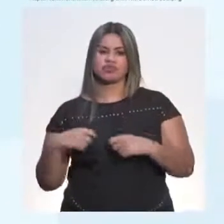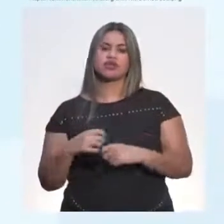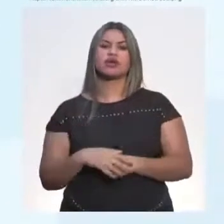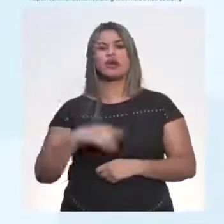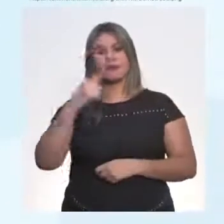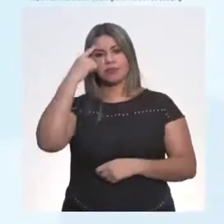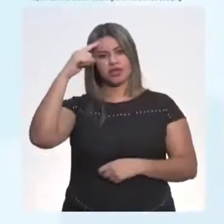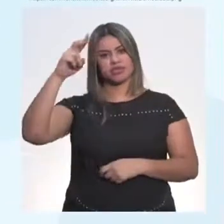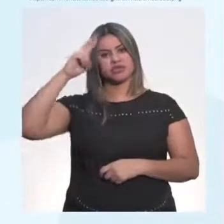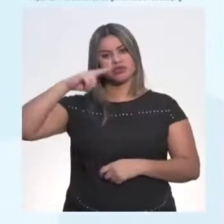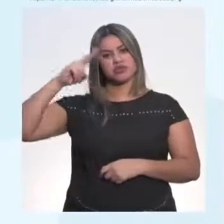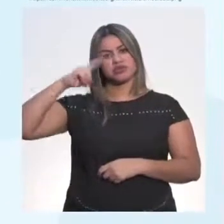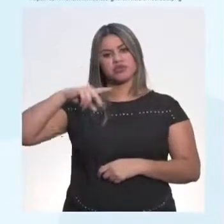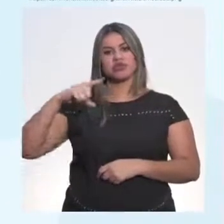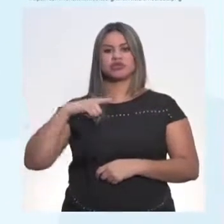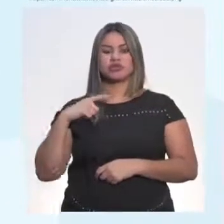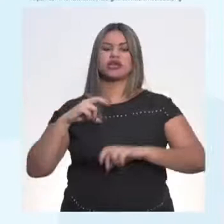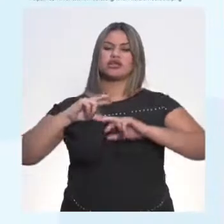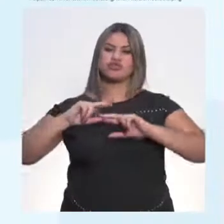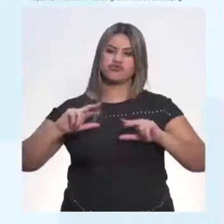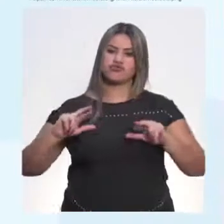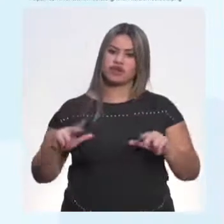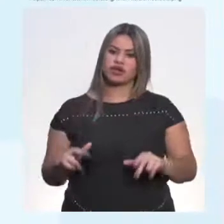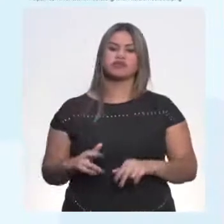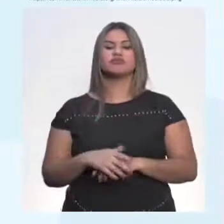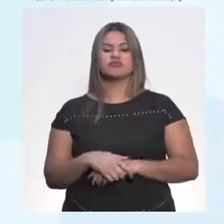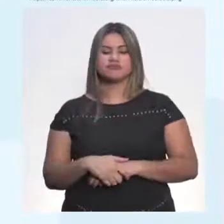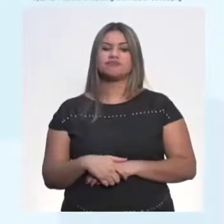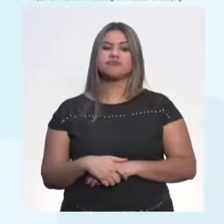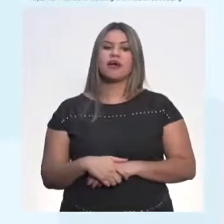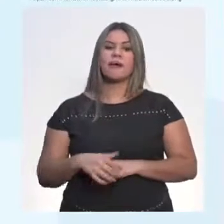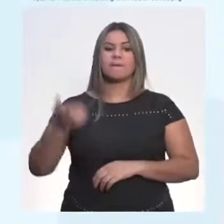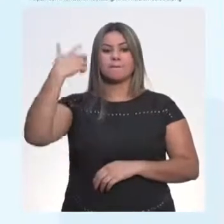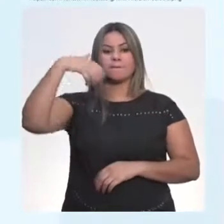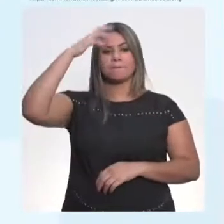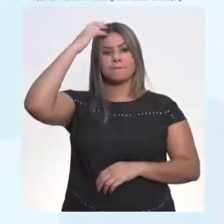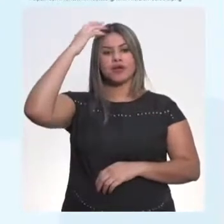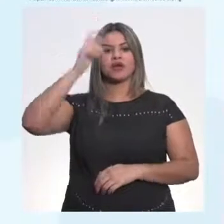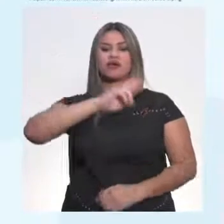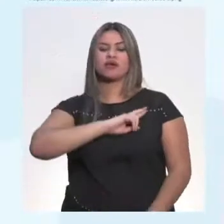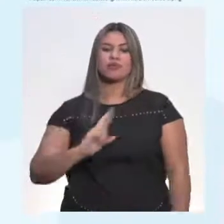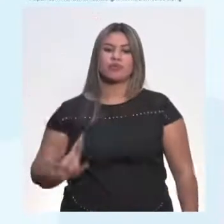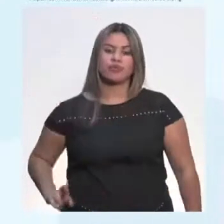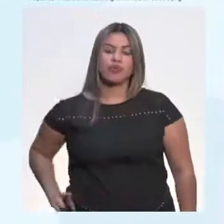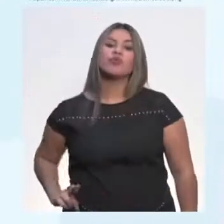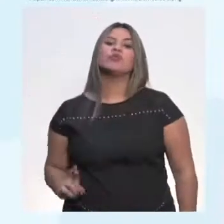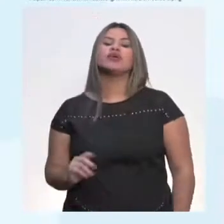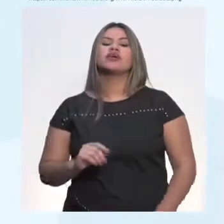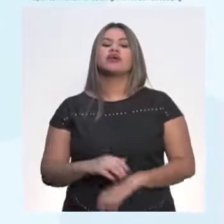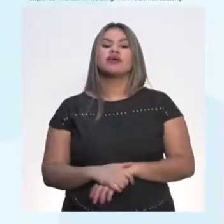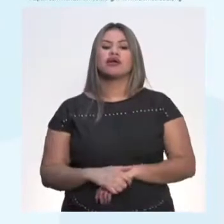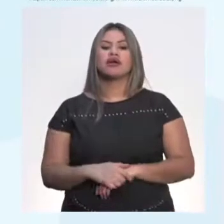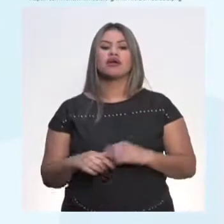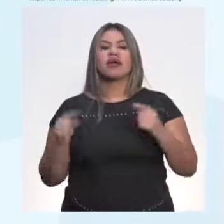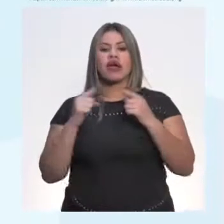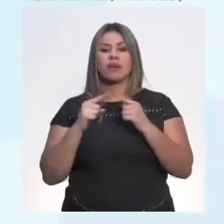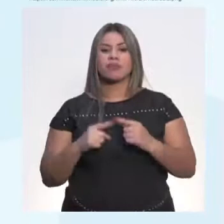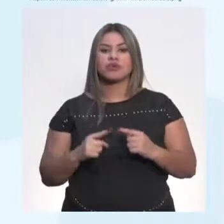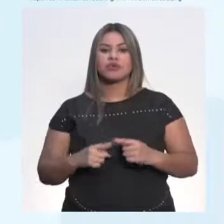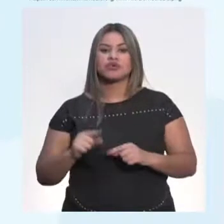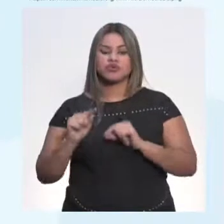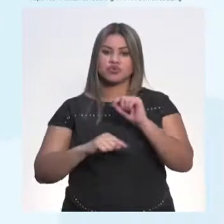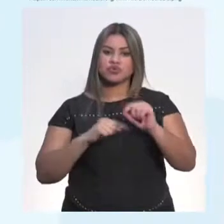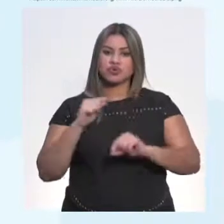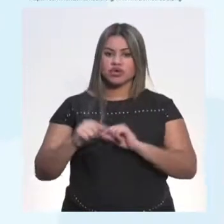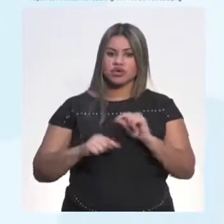da história né Nós temos formas diferentes de estado né a monarquia República né que estão relacionadas